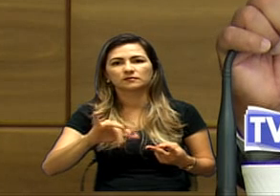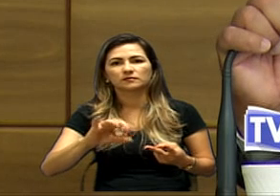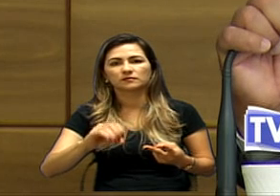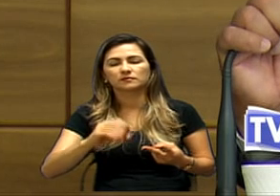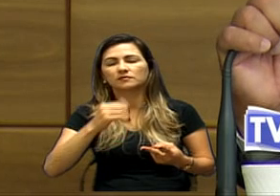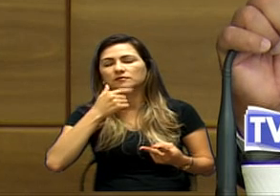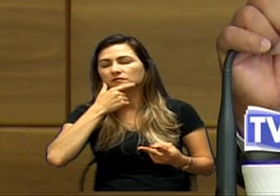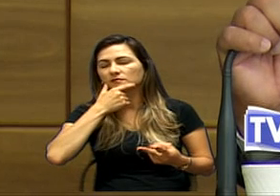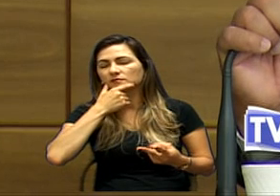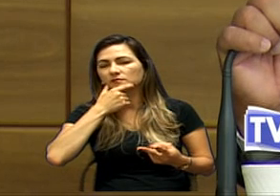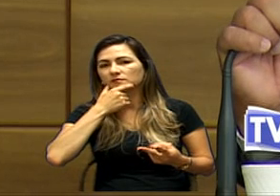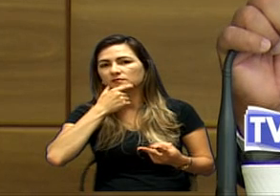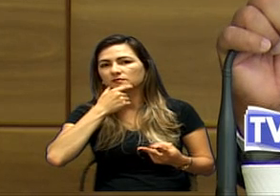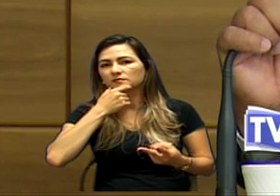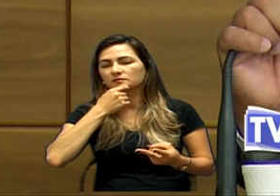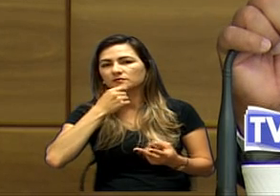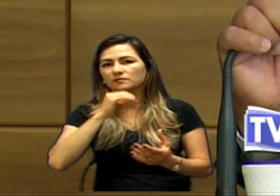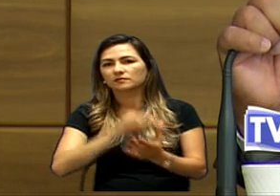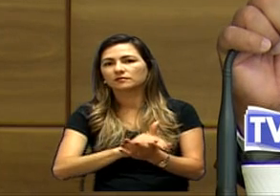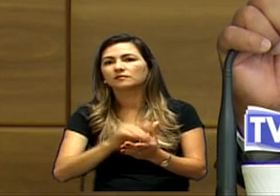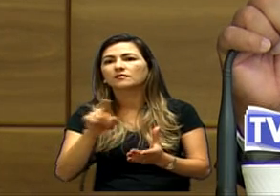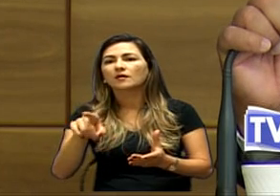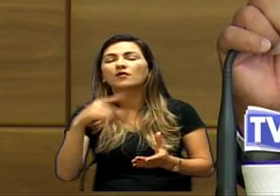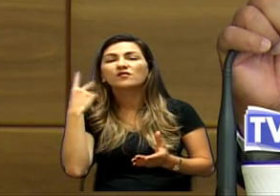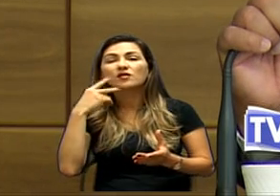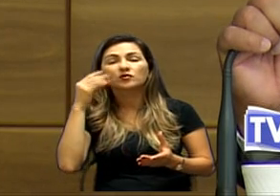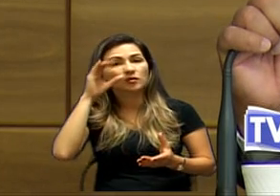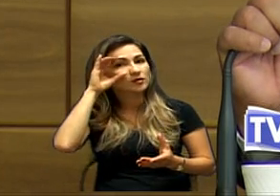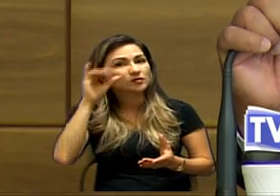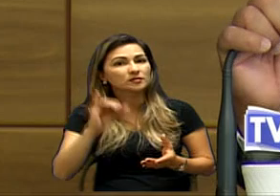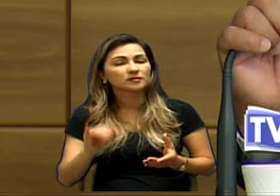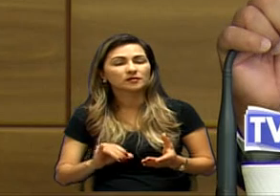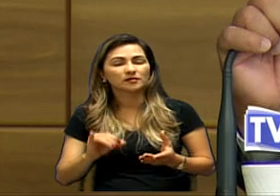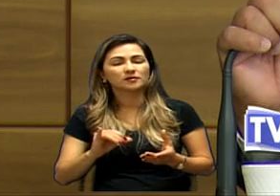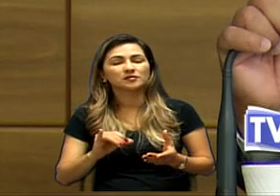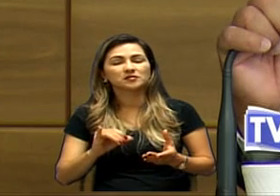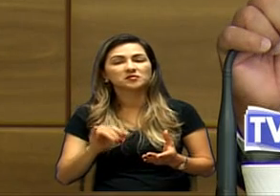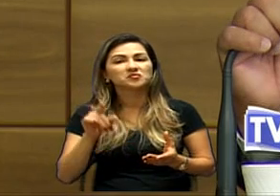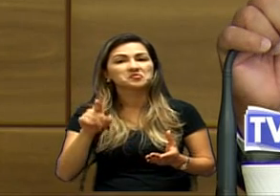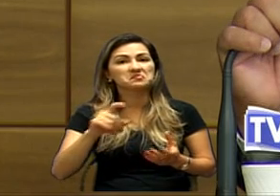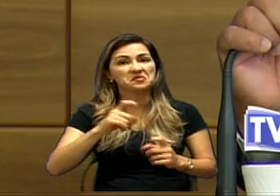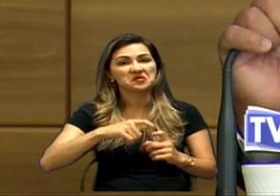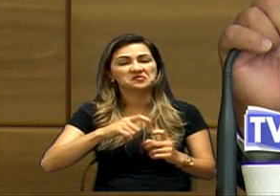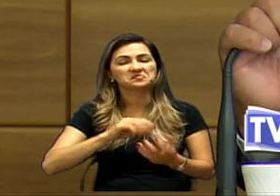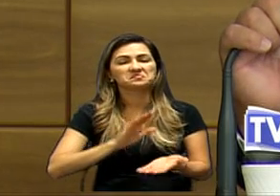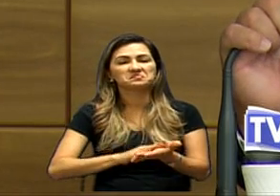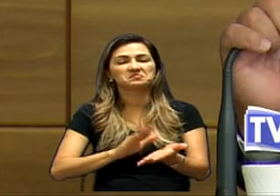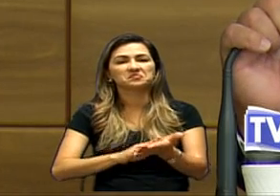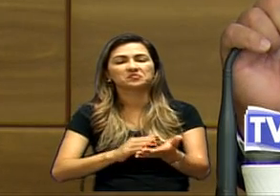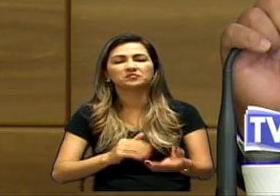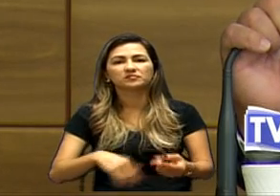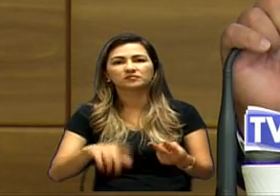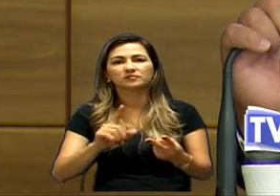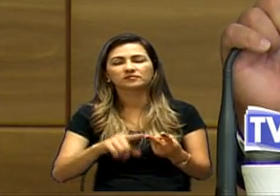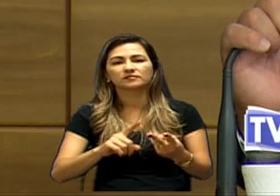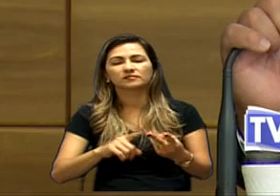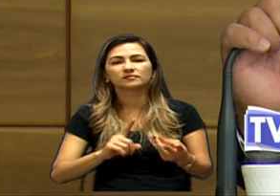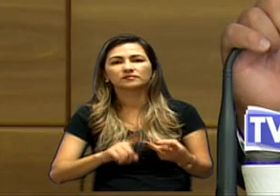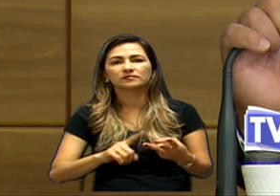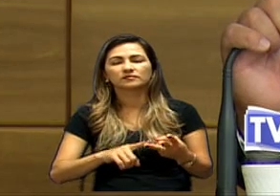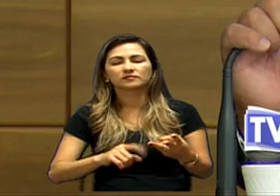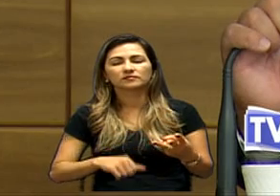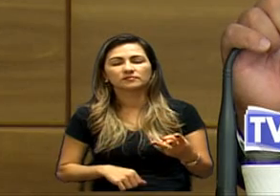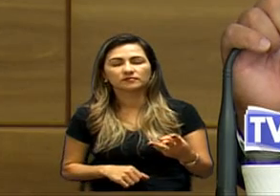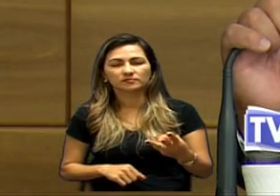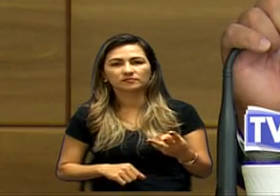esposo da vereadora Yara Bernardi, pelo Dia do Médico. Votos de todos os vereadores dessa casa. Parabéns, doutor Sérgio Ismael. Votos